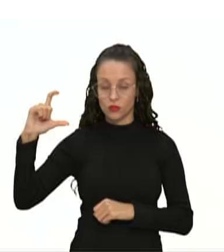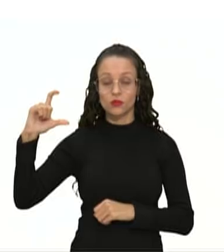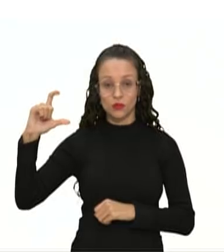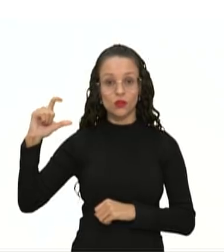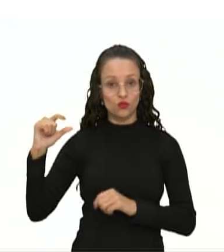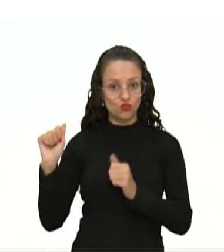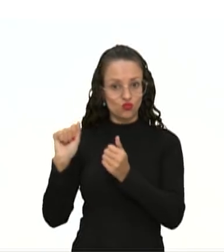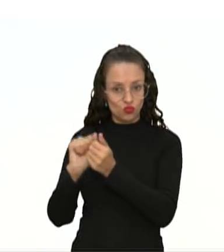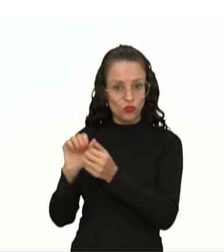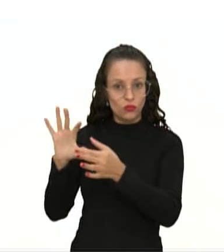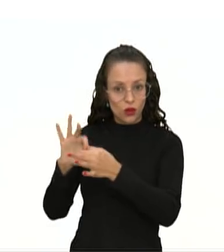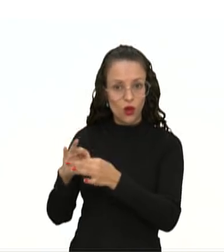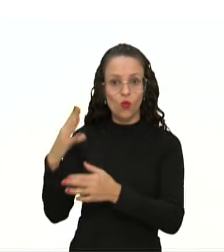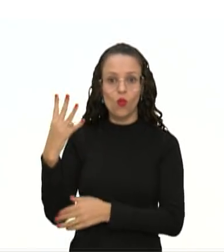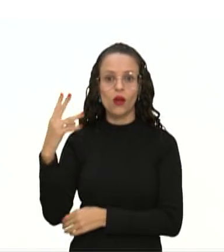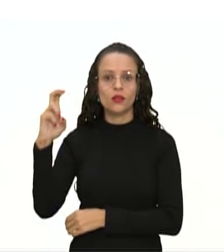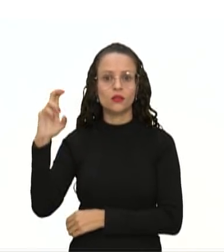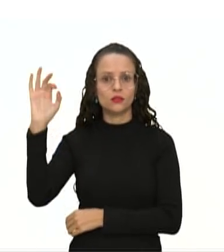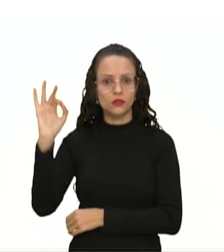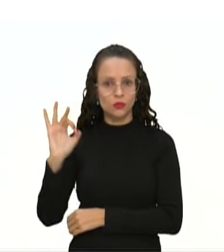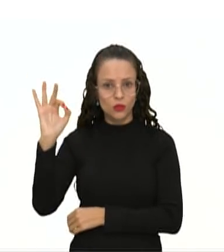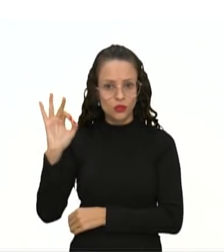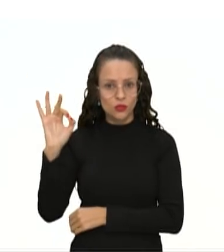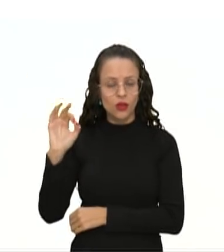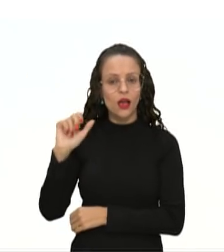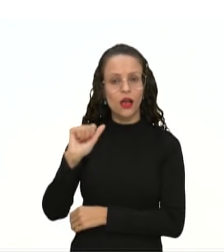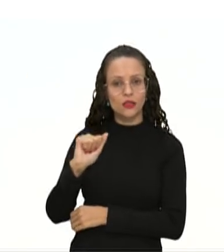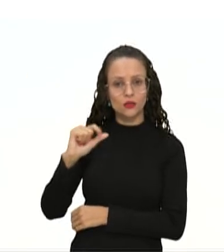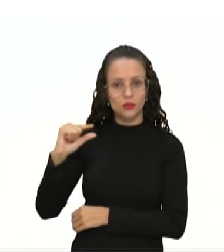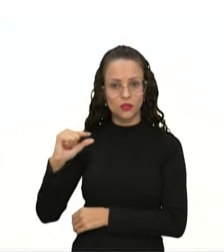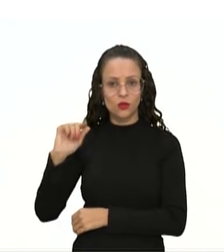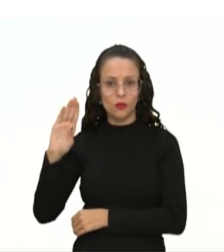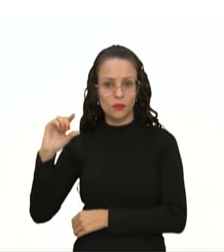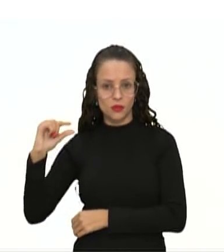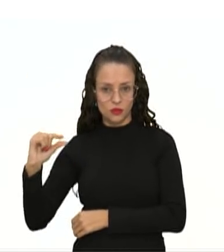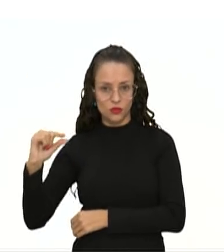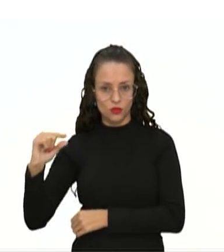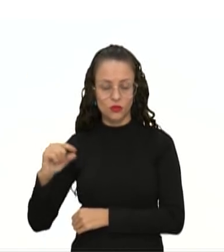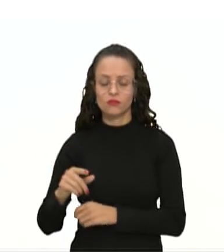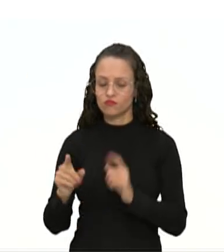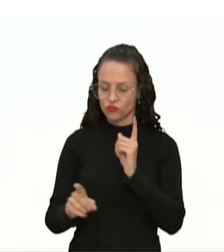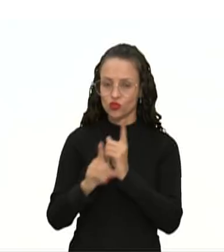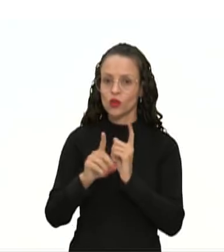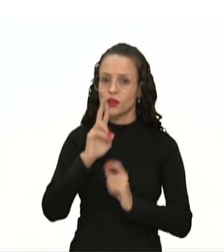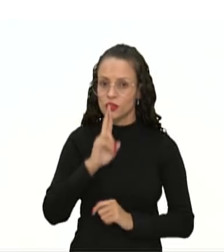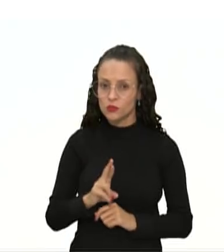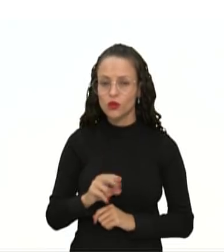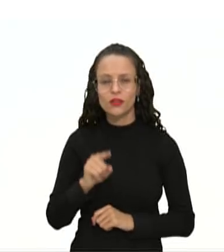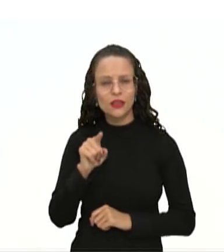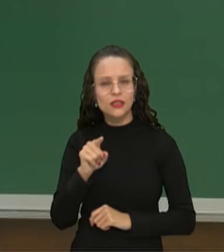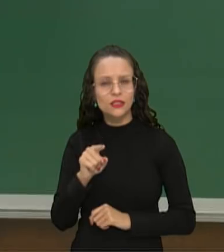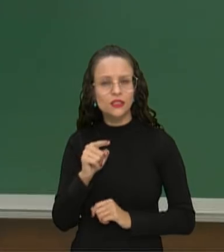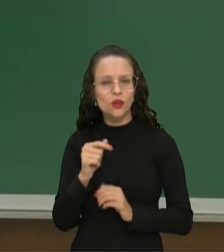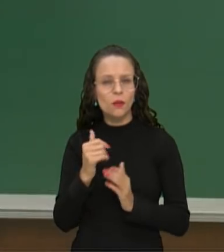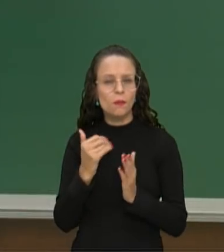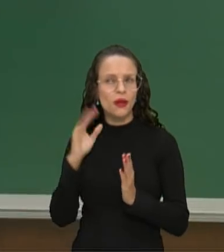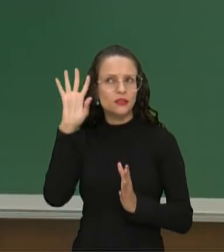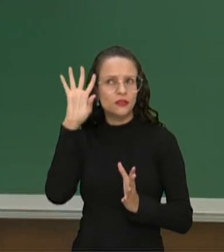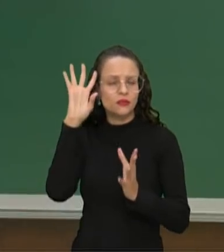o macho ali. 45% azinho, bezinho, azinho, bezinho. Então, achei minha resposta. Tá? Então, essa era mais